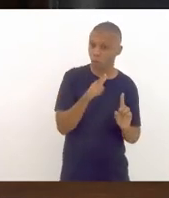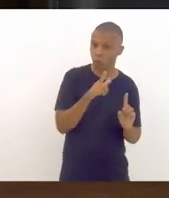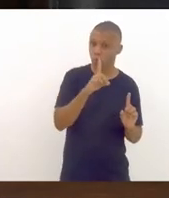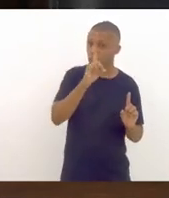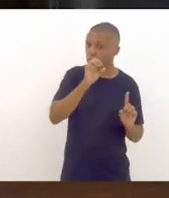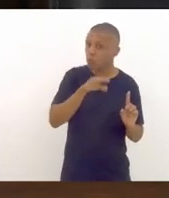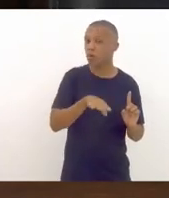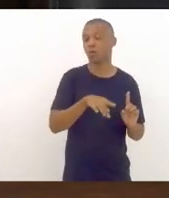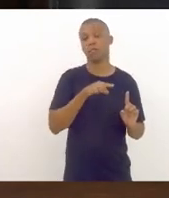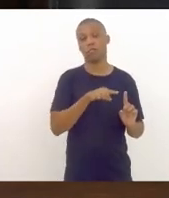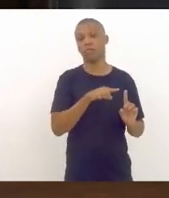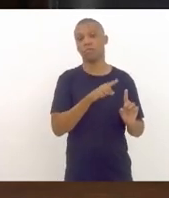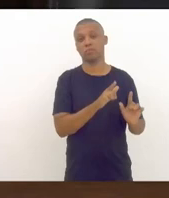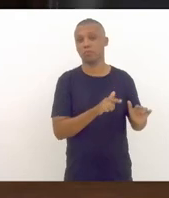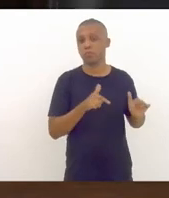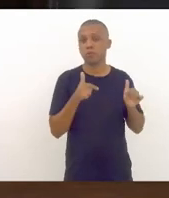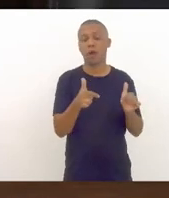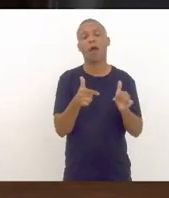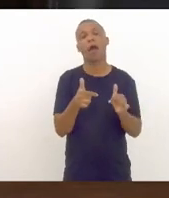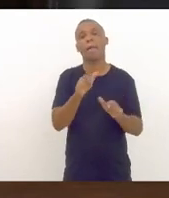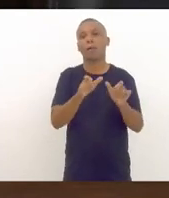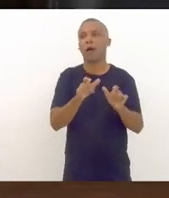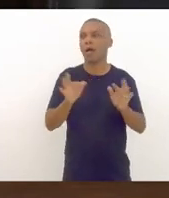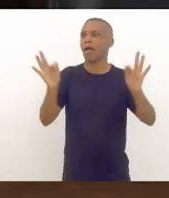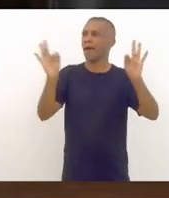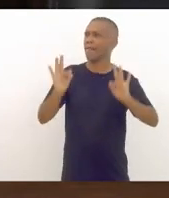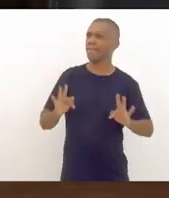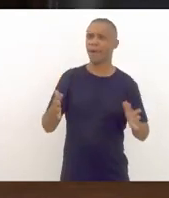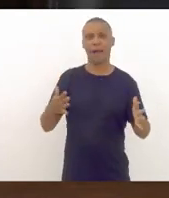Dom de fazer as pessoas felizes,